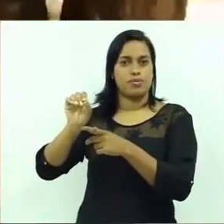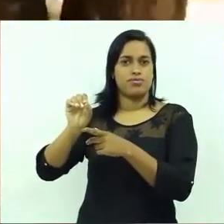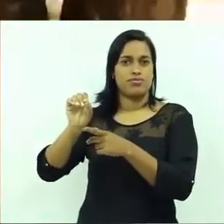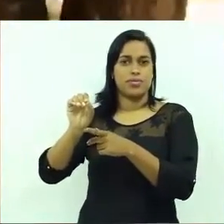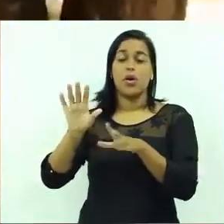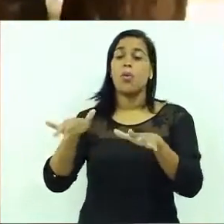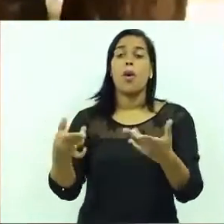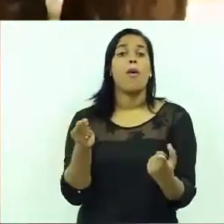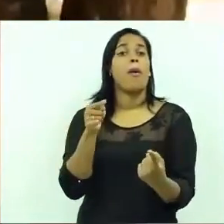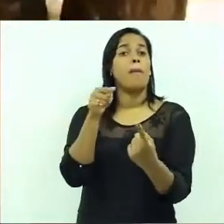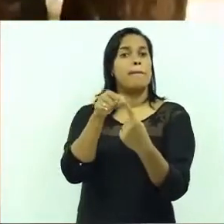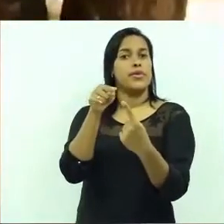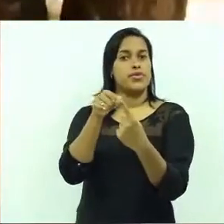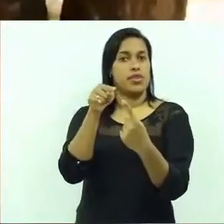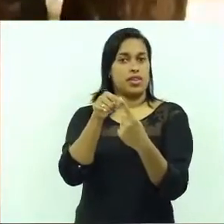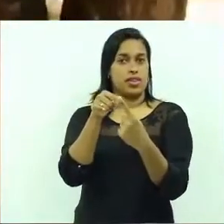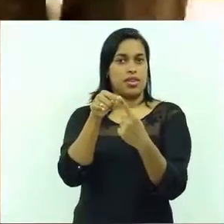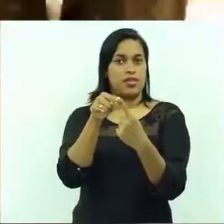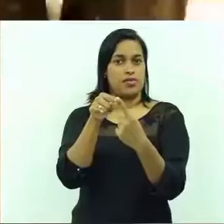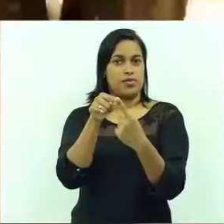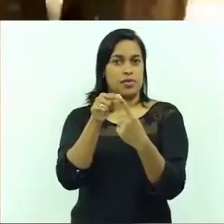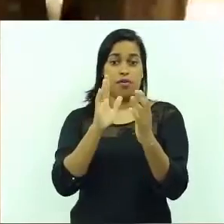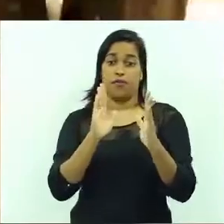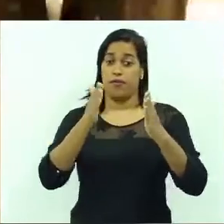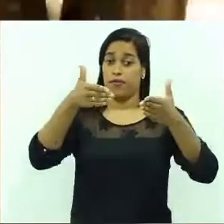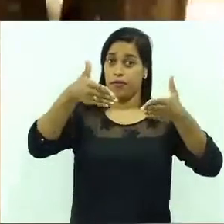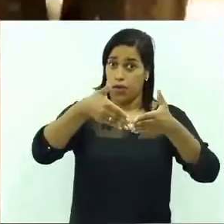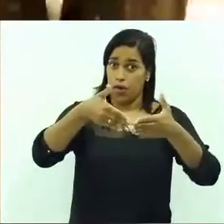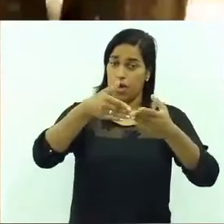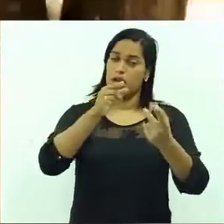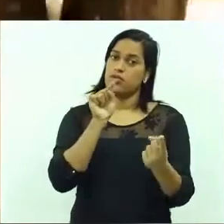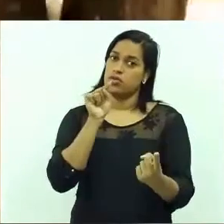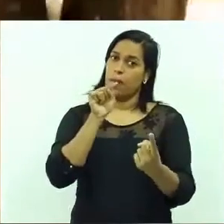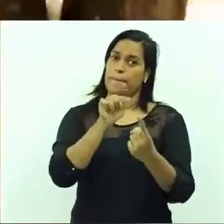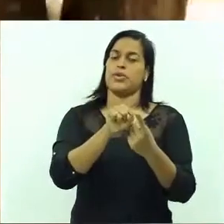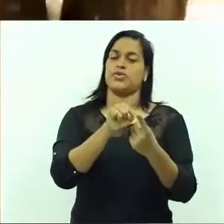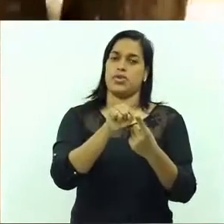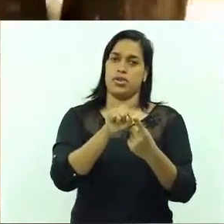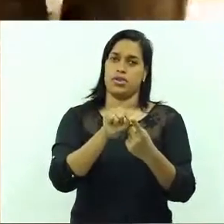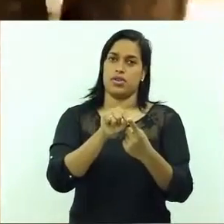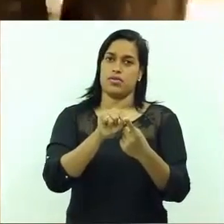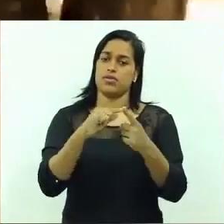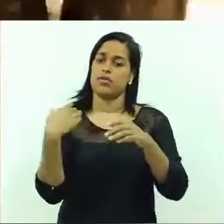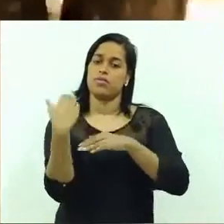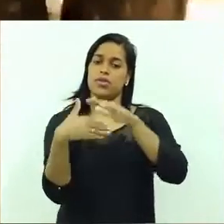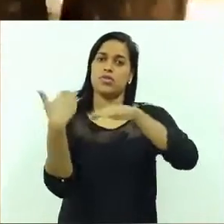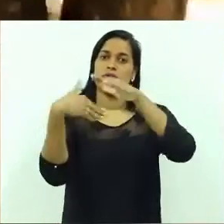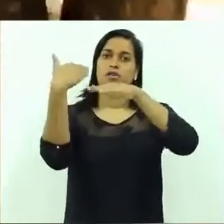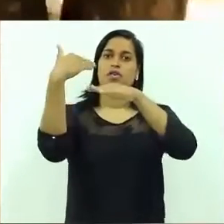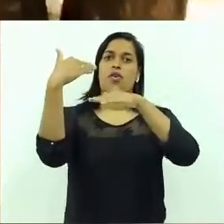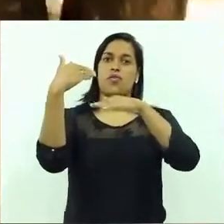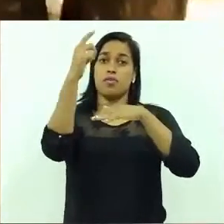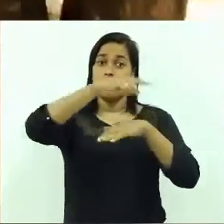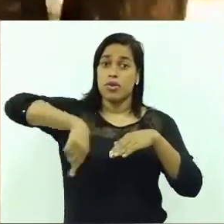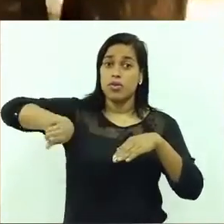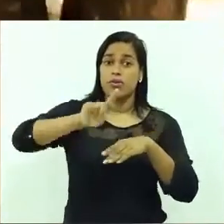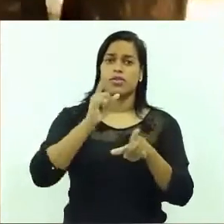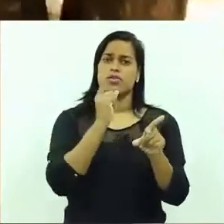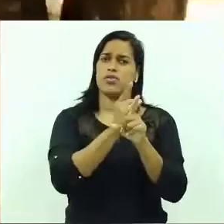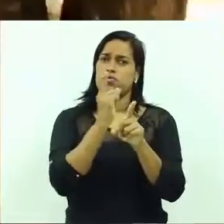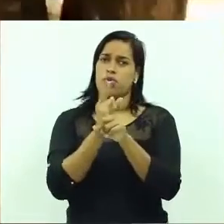como objetivo, e eu vou me concentrar mais nos objetivos do planejamento estratégico, porque no desenvolvimento dele vocês vão